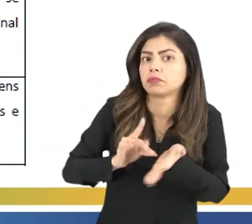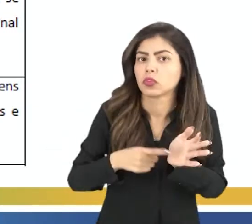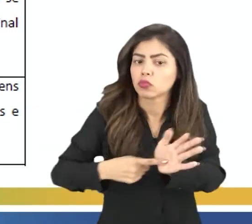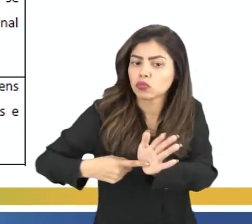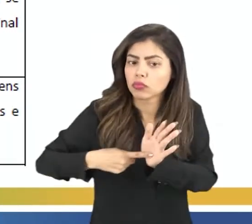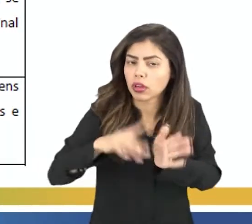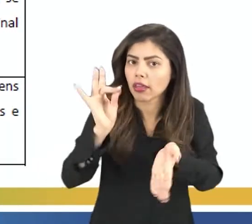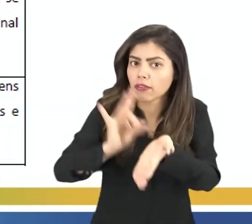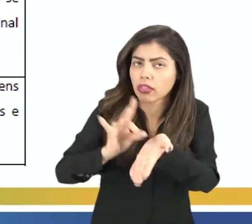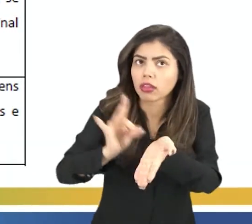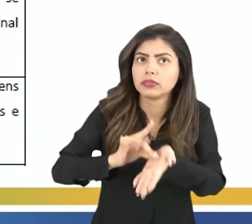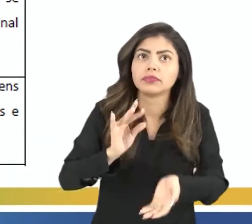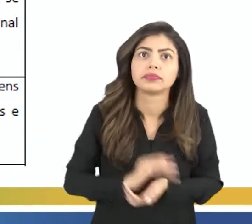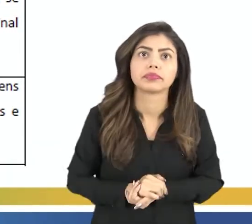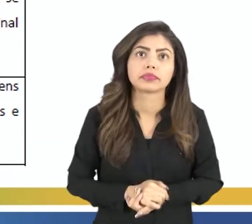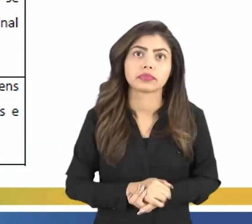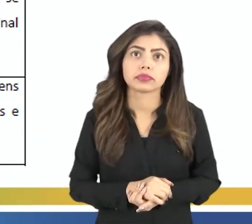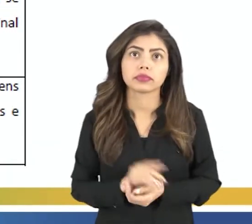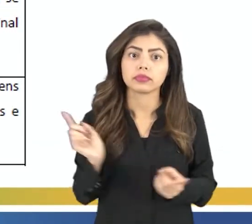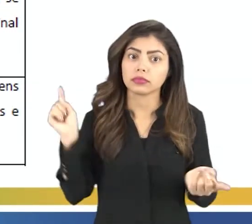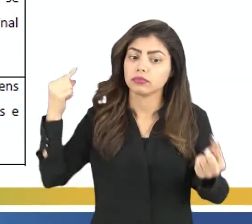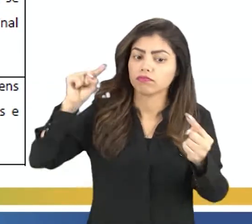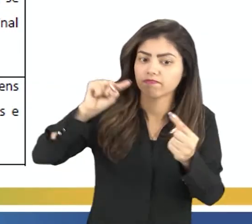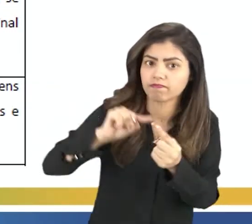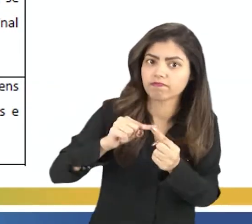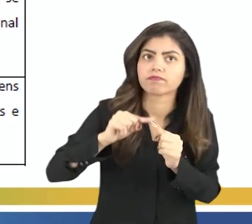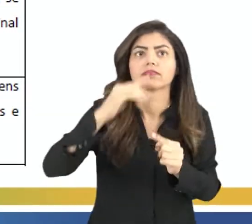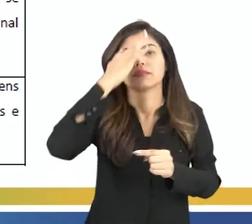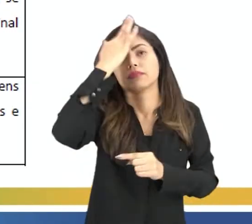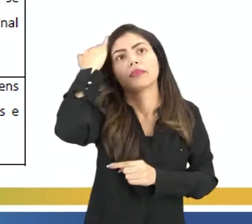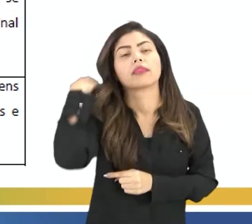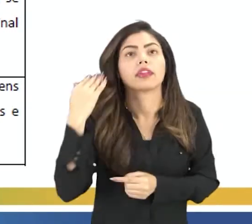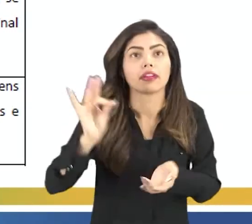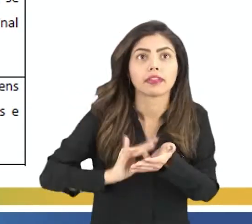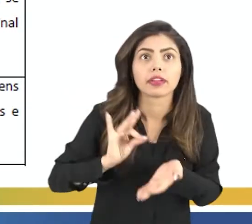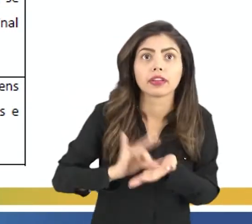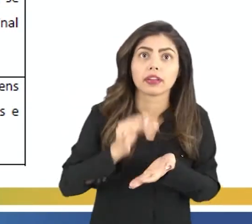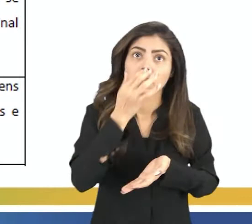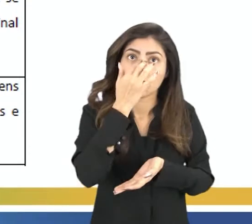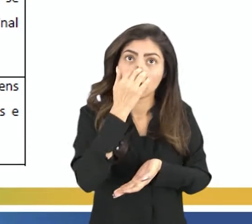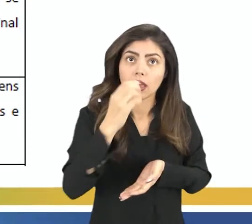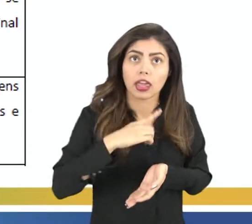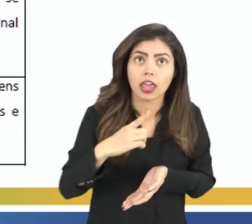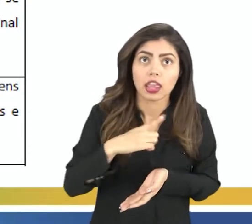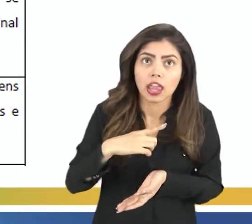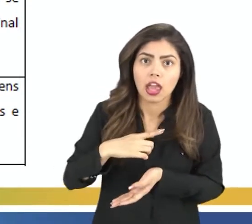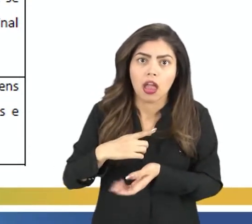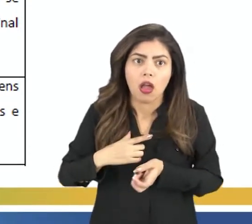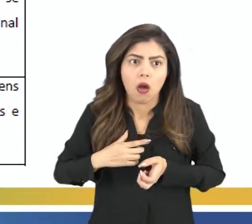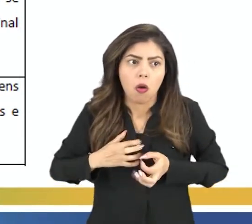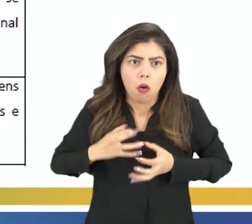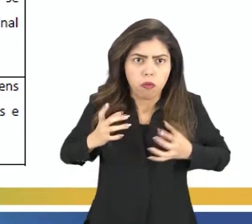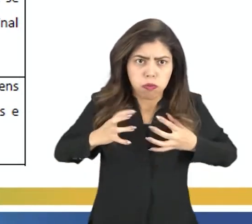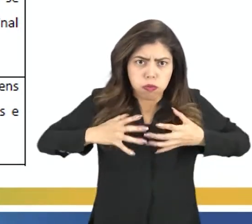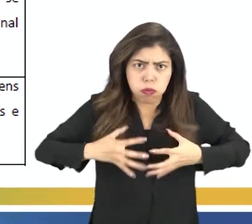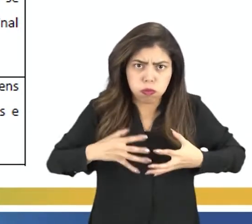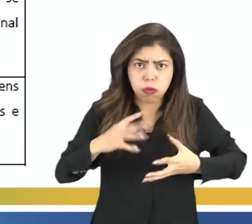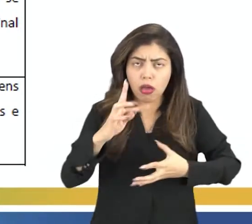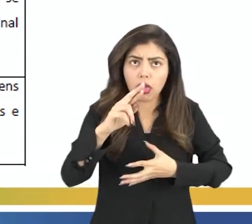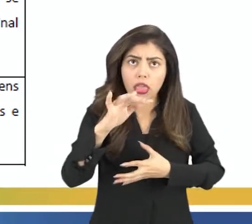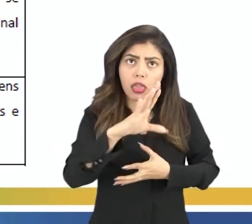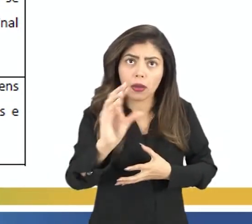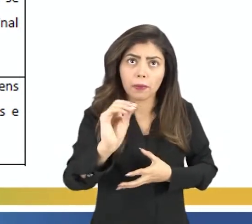é verossímil, ou seja, por isso, a proximidade da realidade, e se passa numa atmosfera de terror, de tensão, de medo,